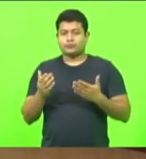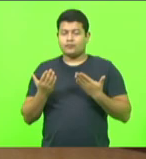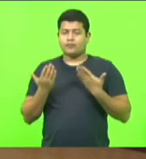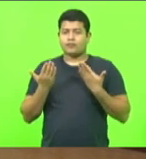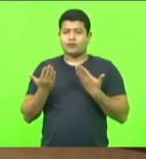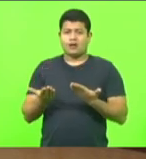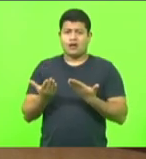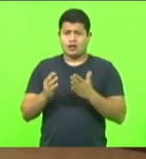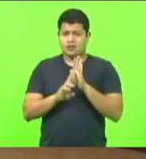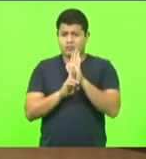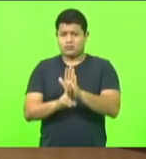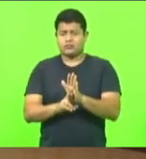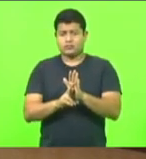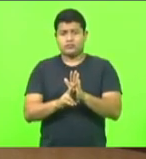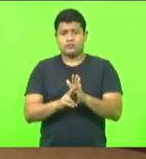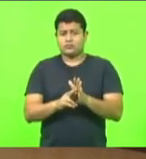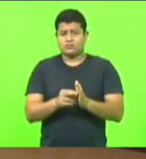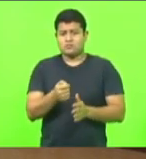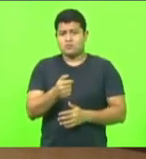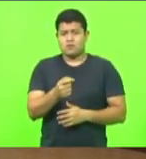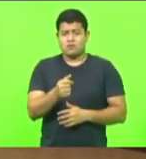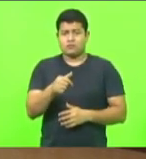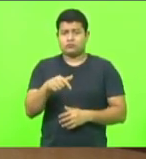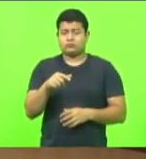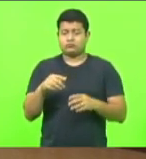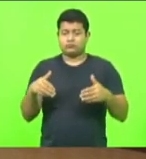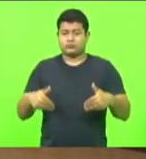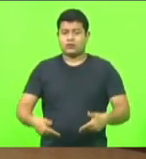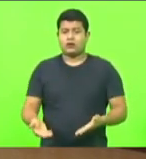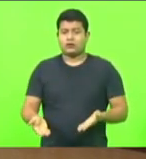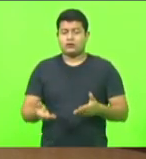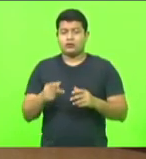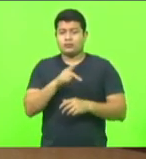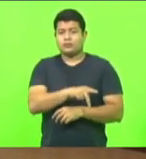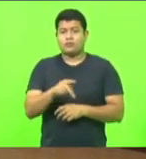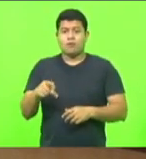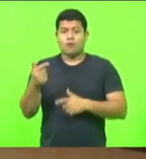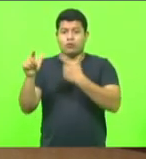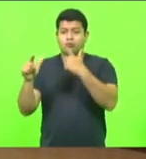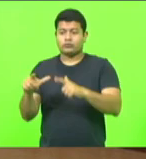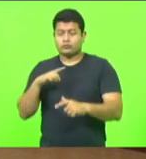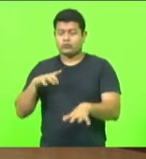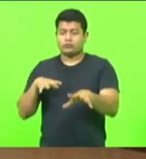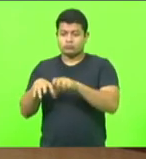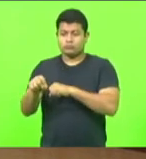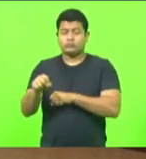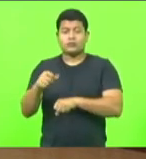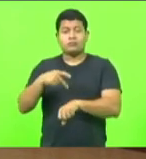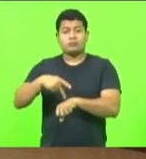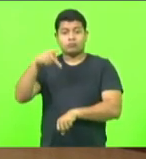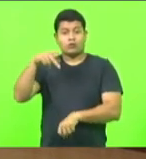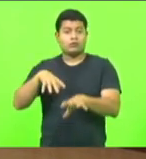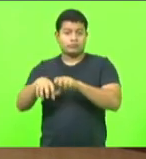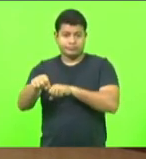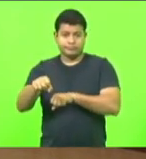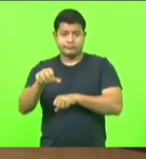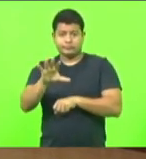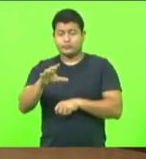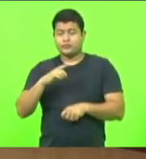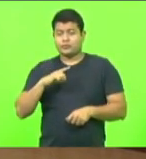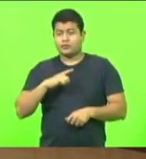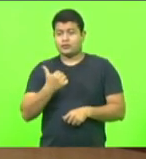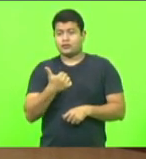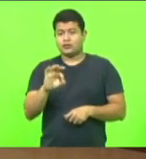Catarina. Outros 95% têm graduação e pós-graduação, mas esses teriam apenas 10%